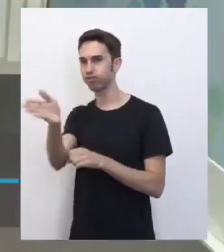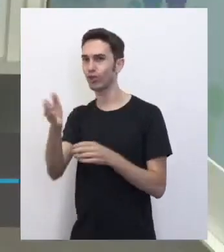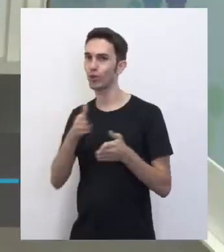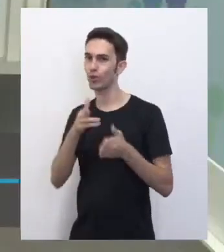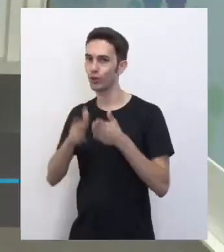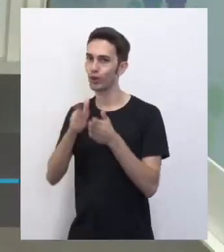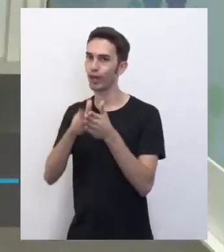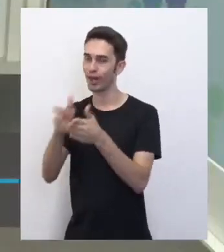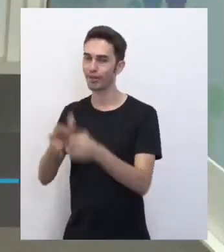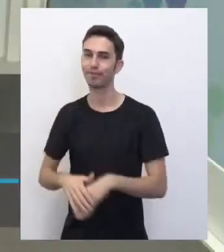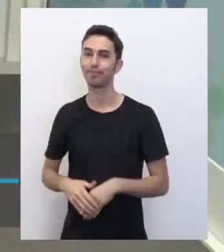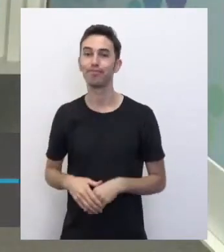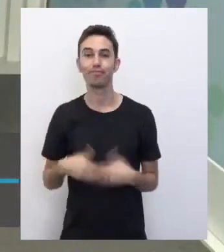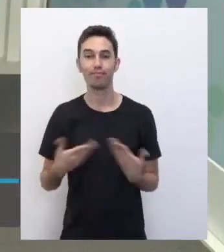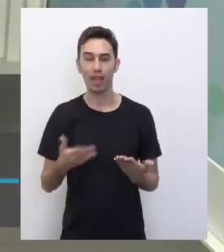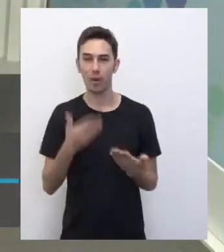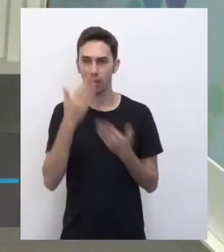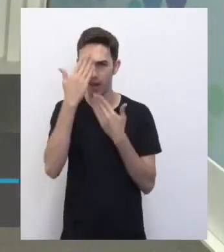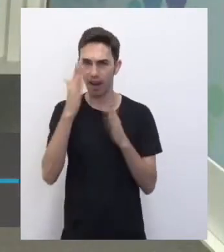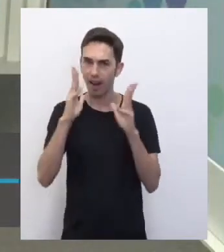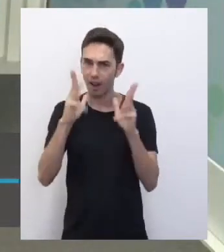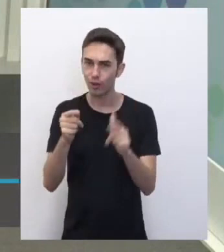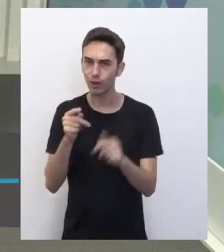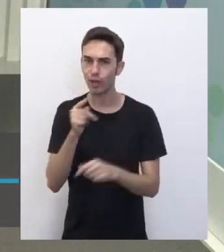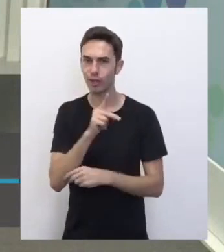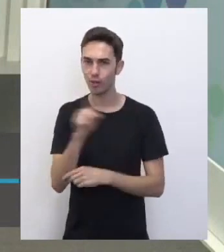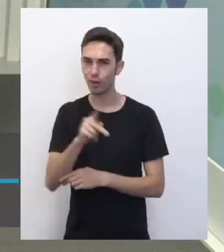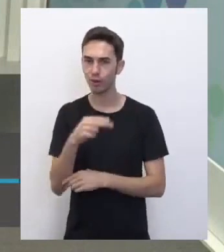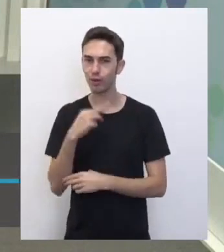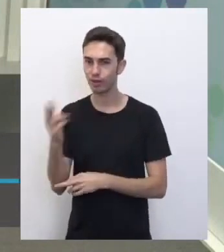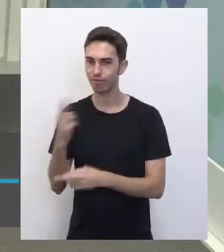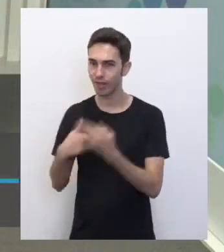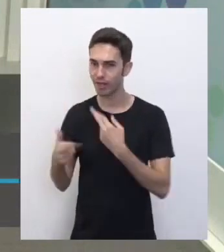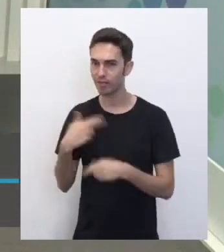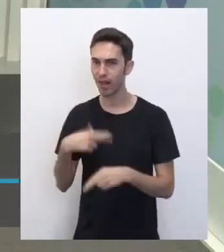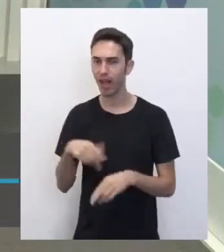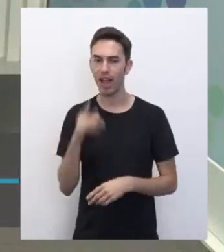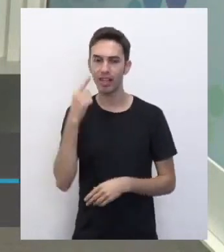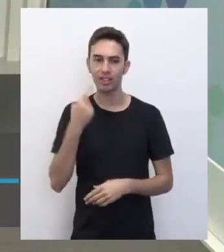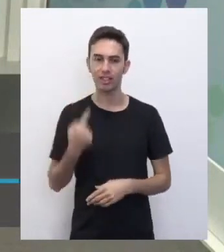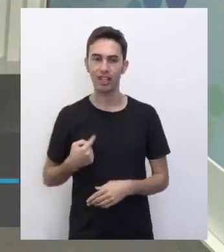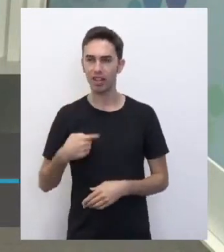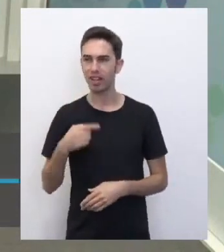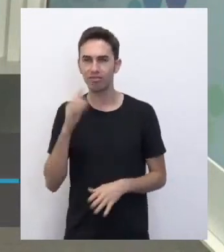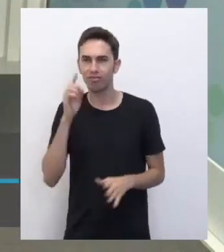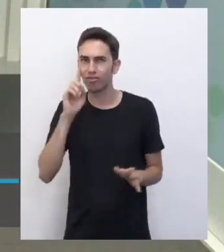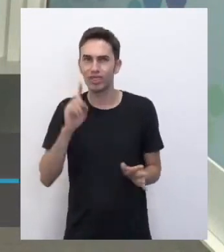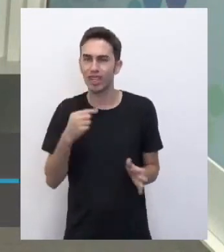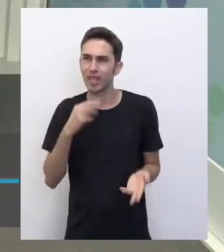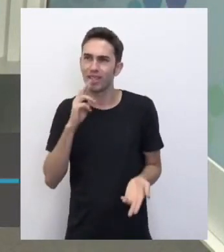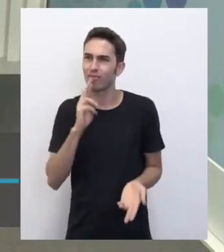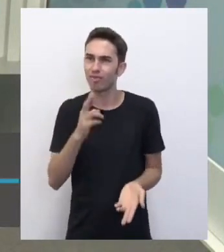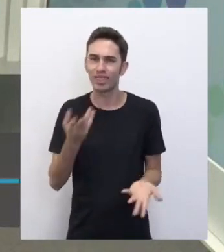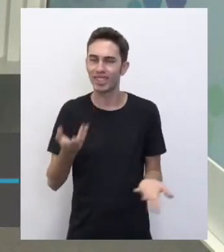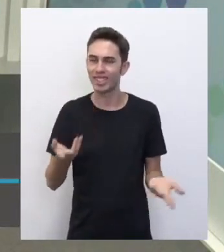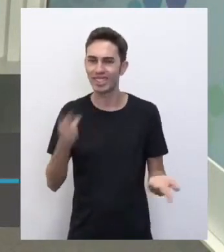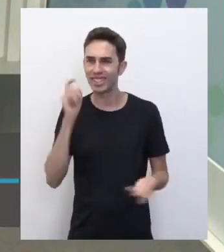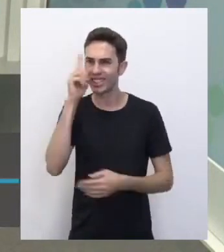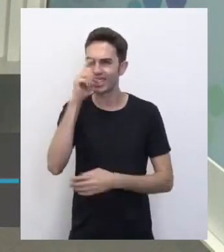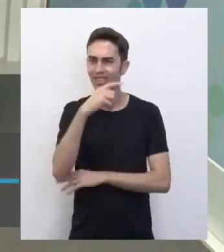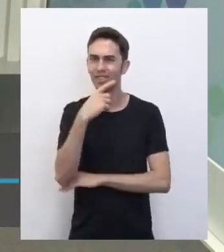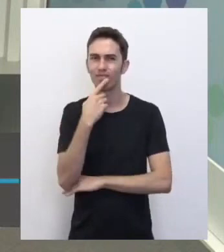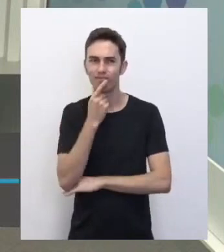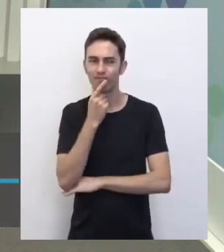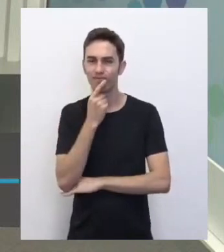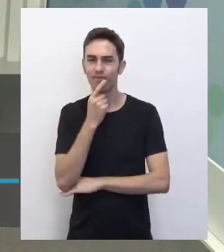Obrigado, Jennifer. Obrigado a todos vocês, professores, que trouxerem as respostas. A Jennifer falou que não tem, né, Jennifer, uma resposta pronta. É muito difícil essa resposta, porque